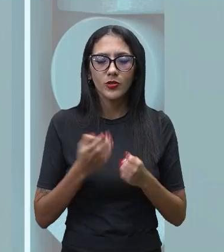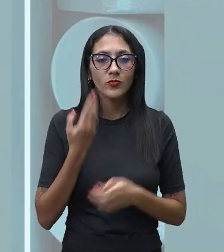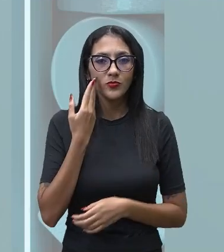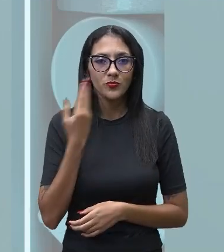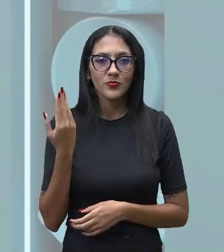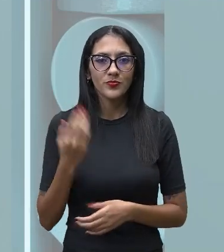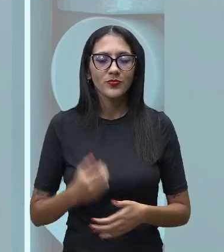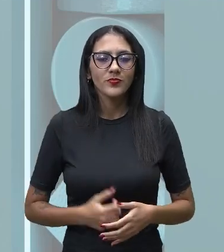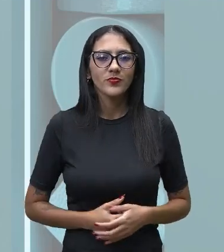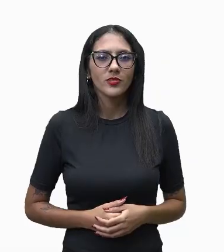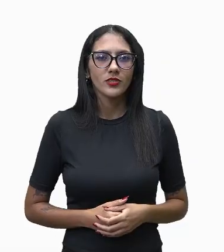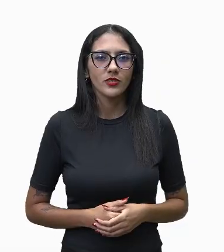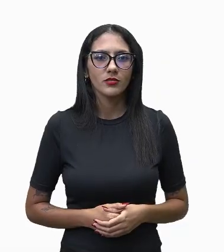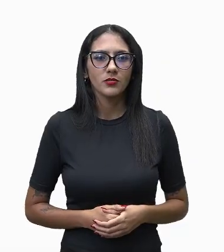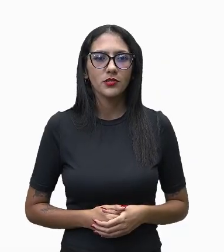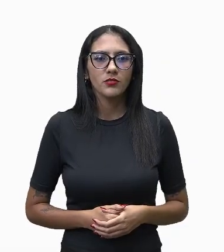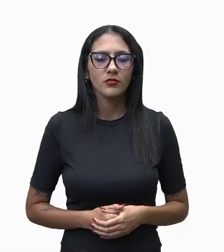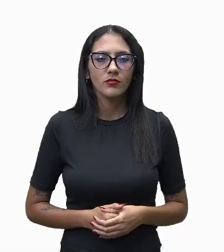Acompanhem.